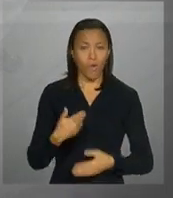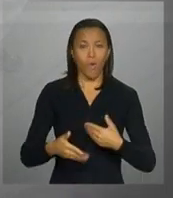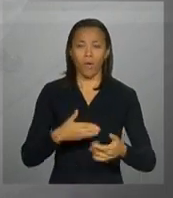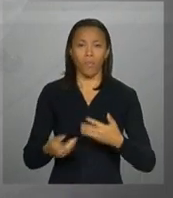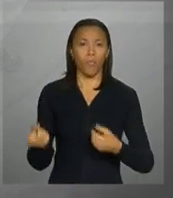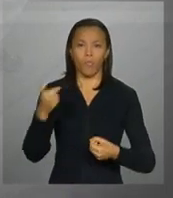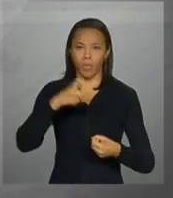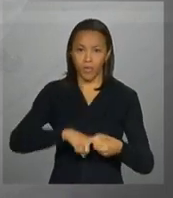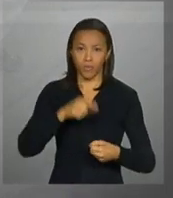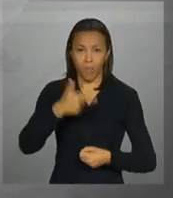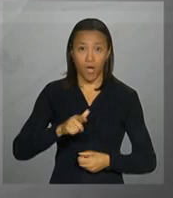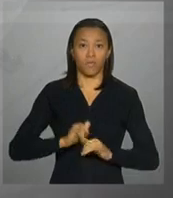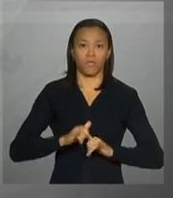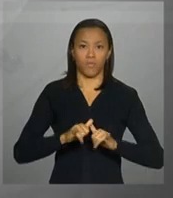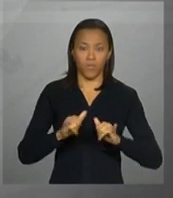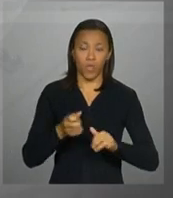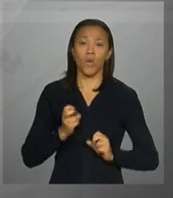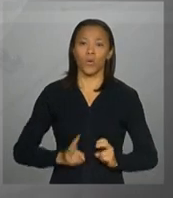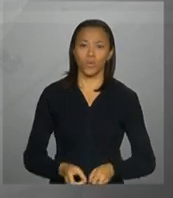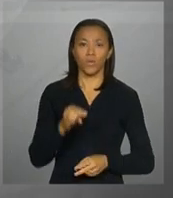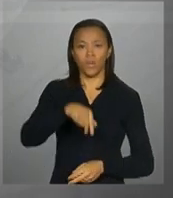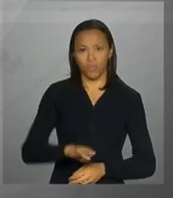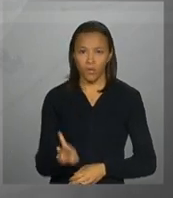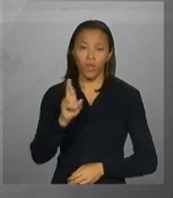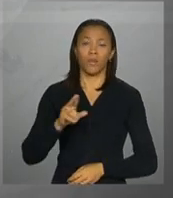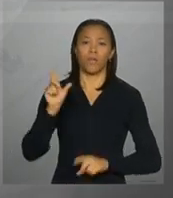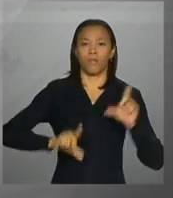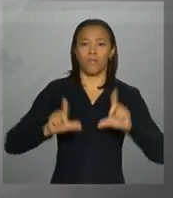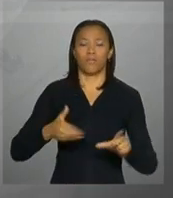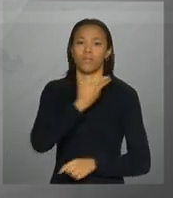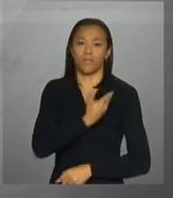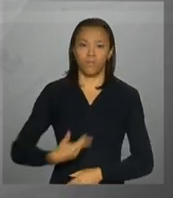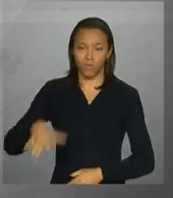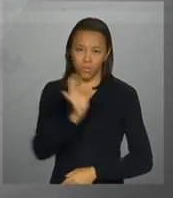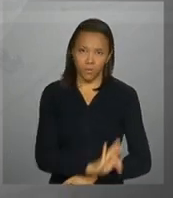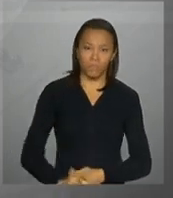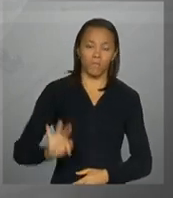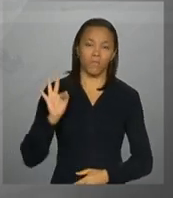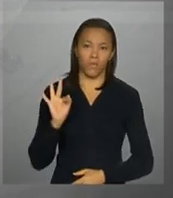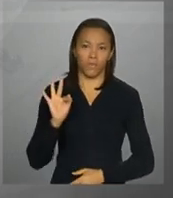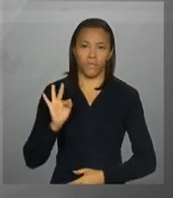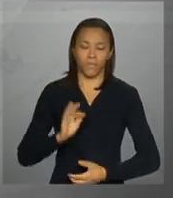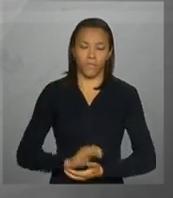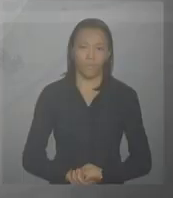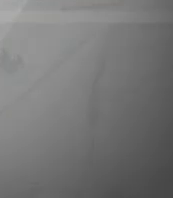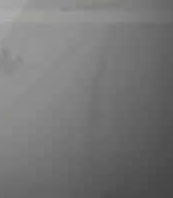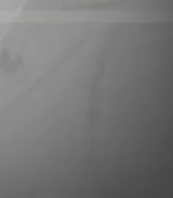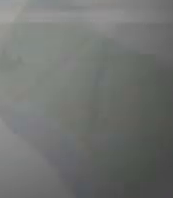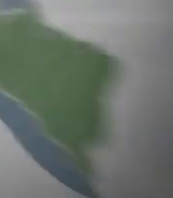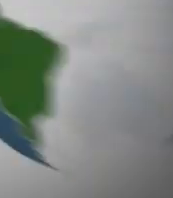voltar a qualquer momento com outras informações continue na NBR a TV do Governo